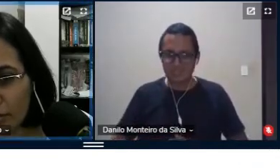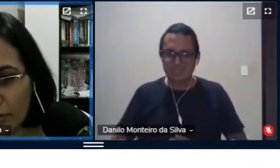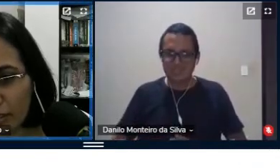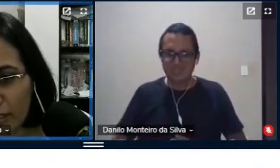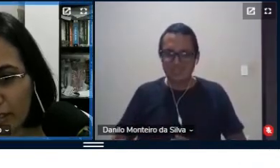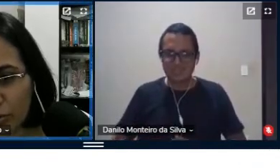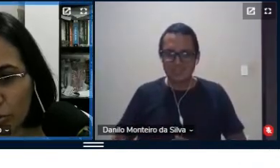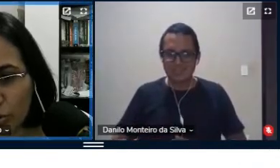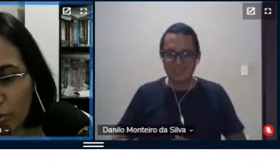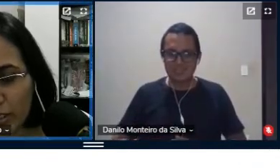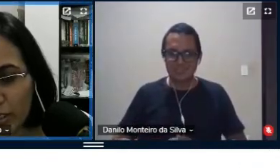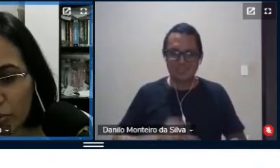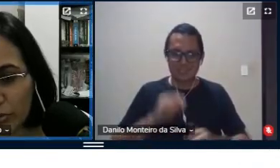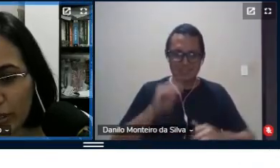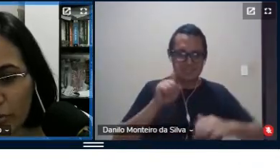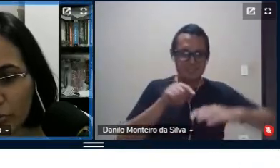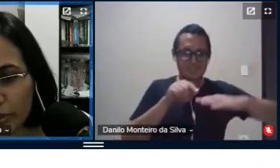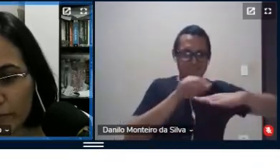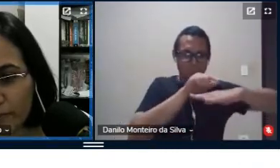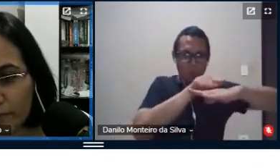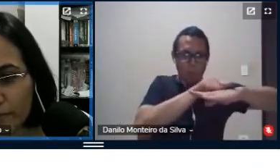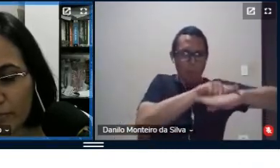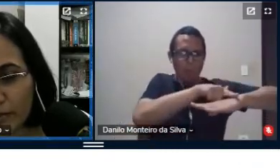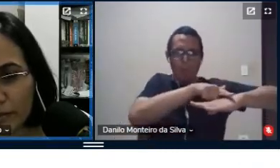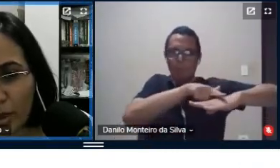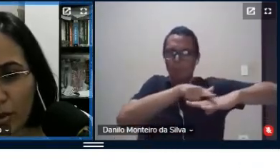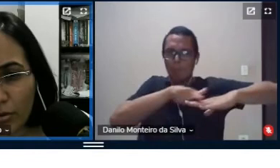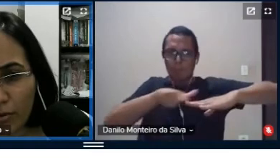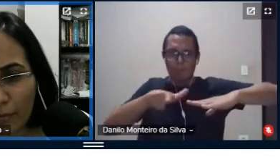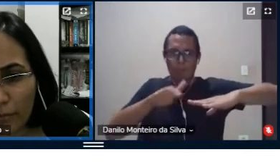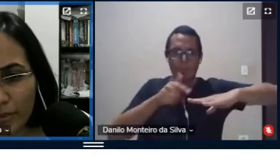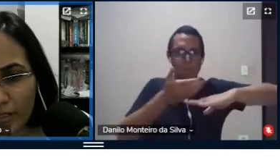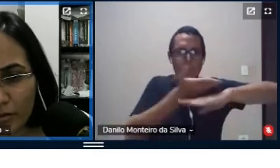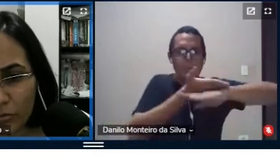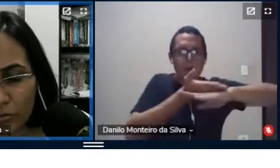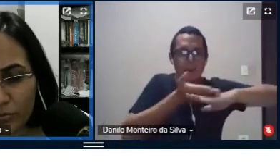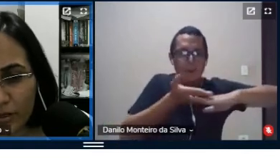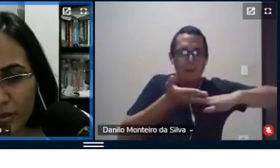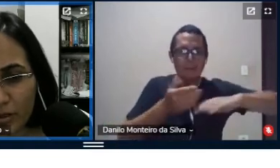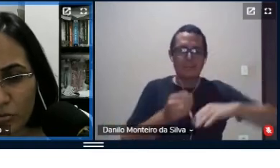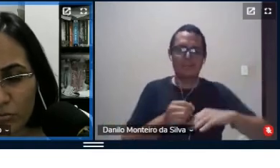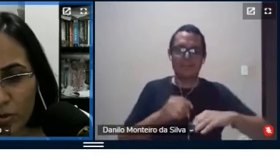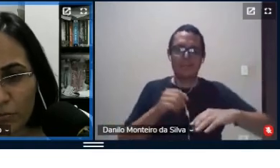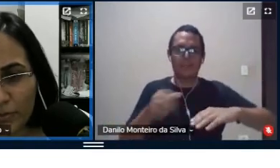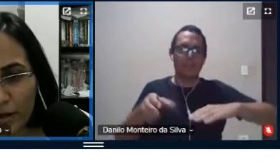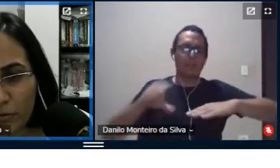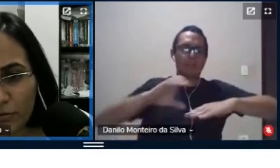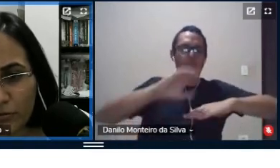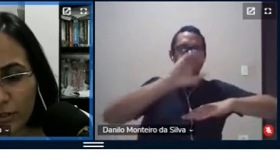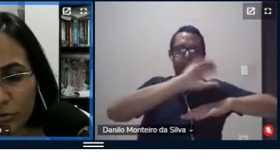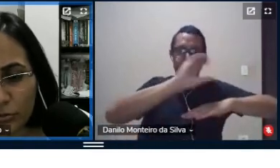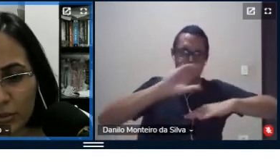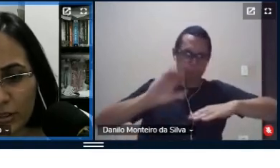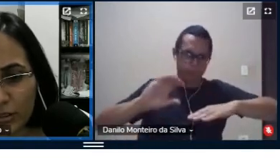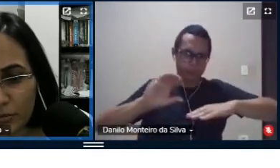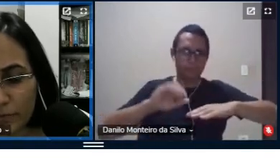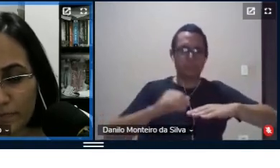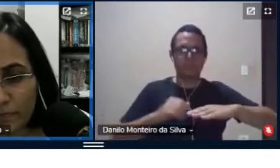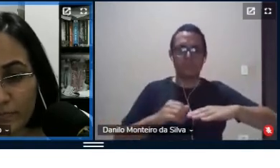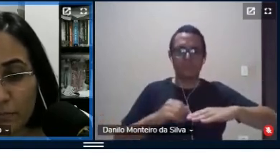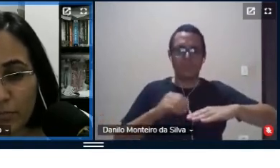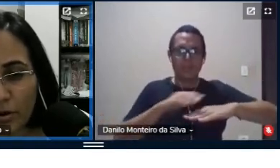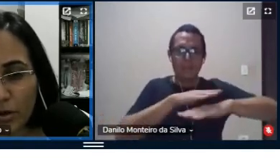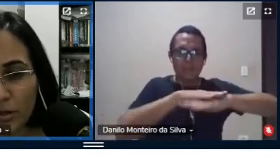Ó, tá vendo que aqui tá todo branquinho o talco, né? Logo que eu aplico, meu talco vai ficar todo